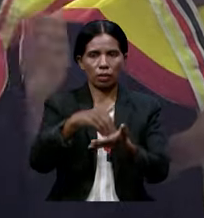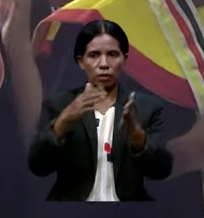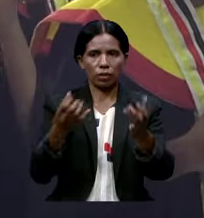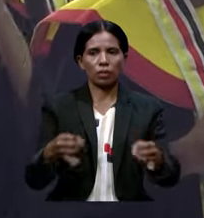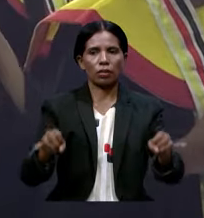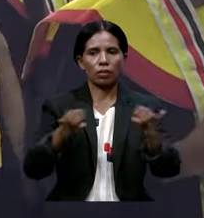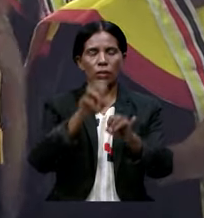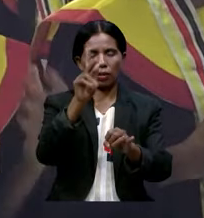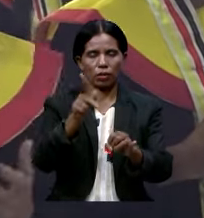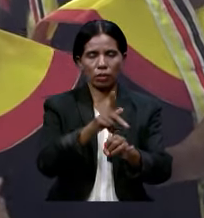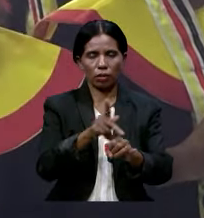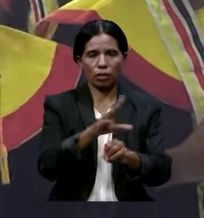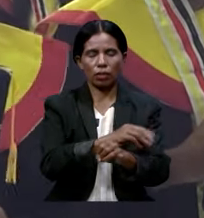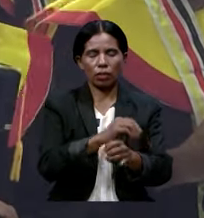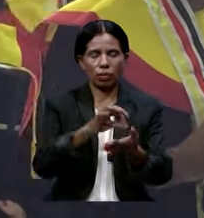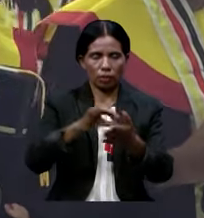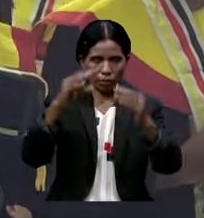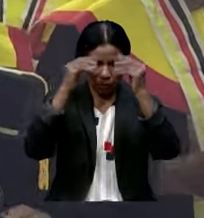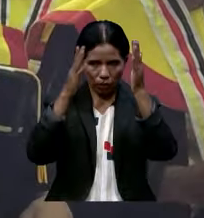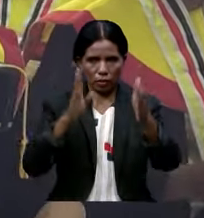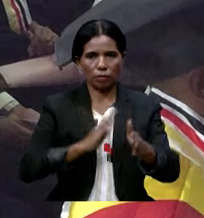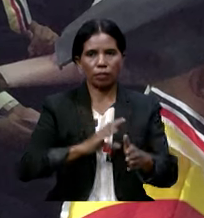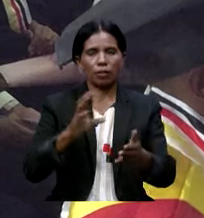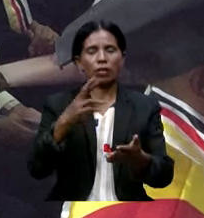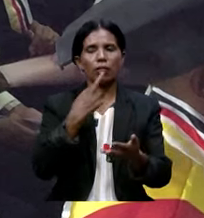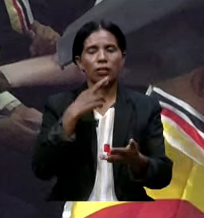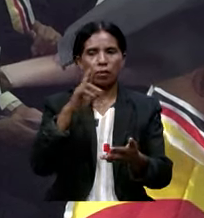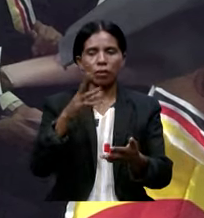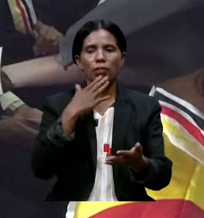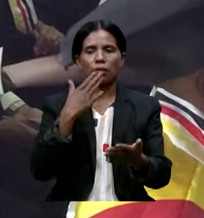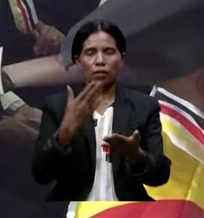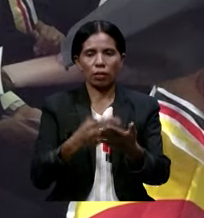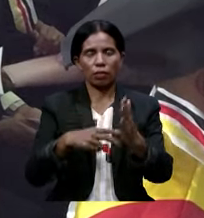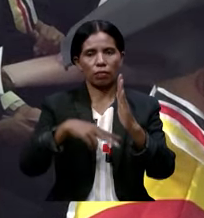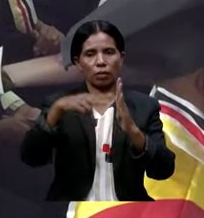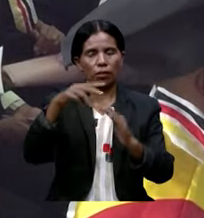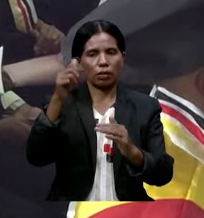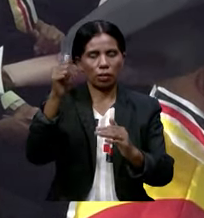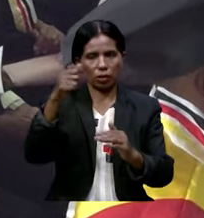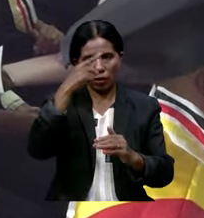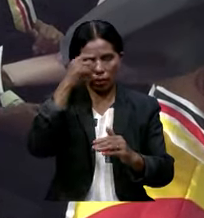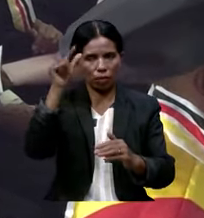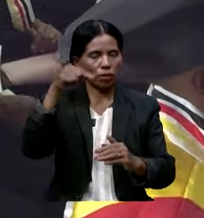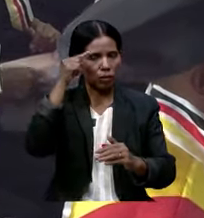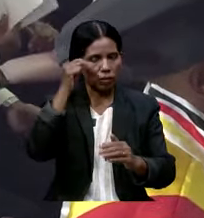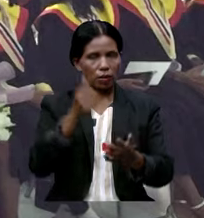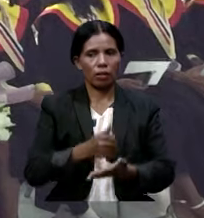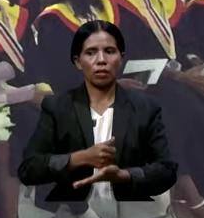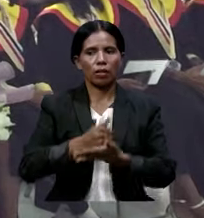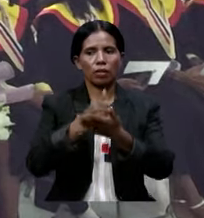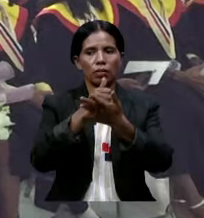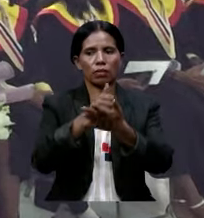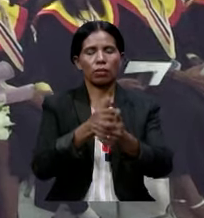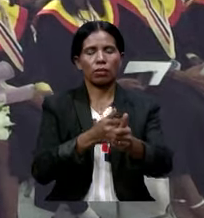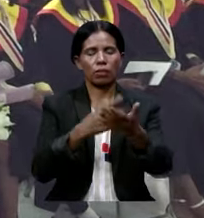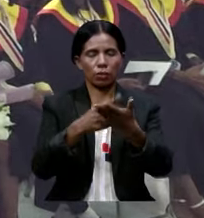Instituto Católico Formação Professores Baucau, retan resultado na BDIAC, o valor A, também o governo sem apoio, baseia a